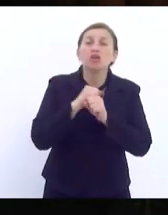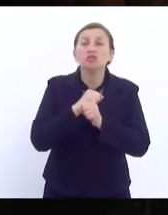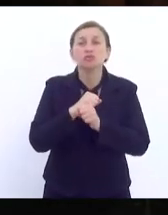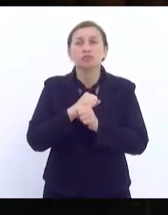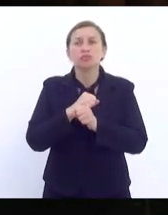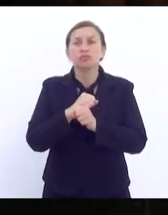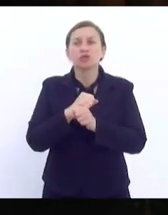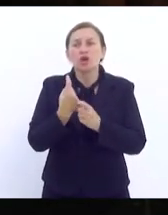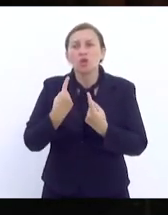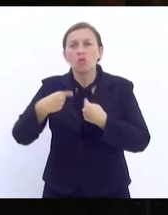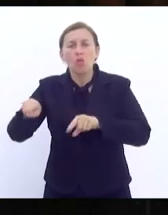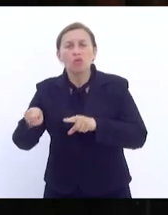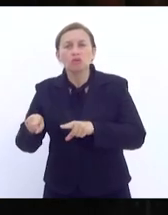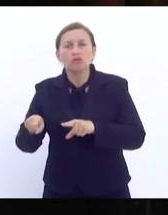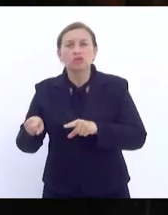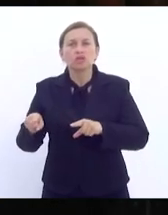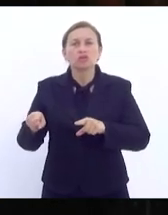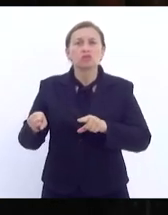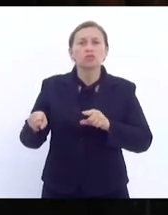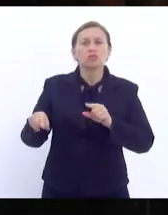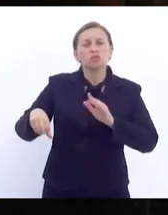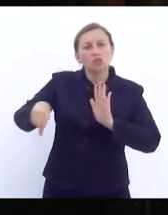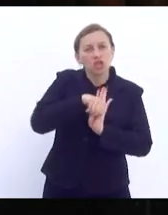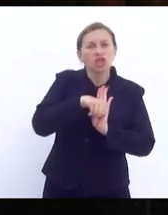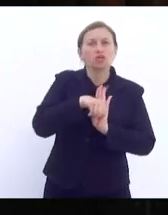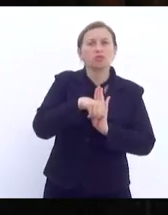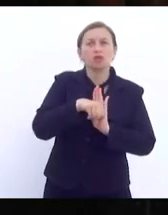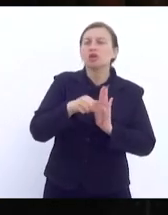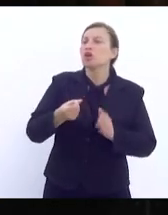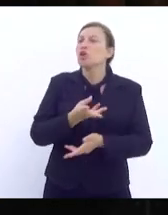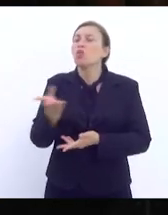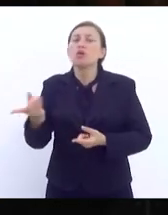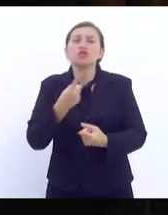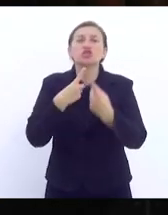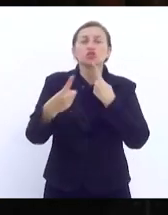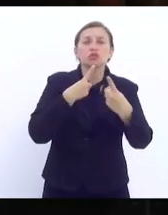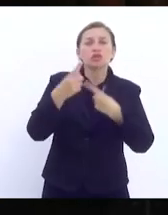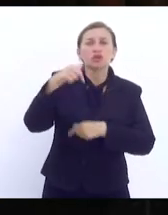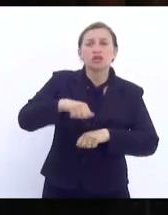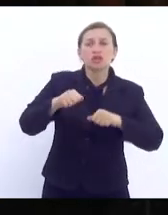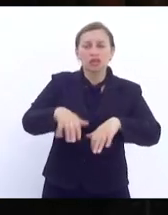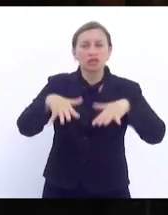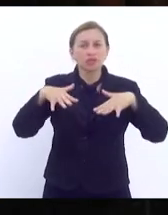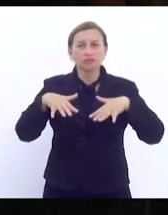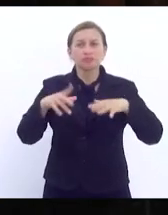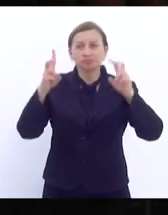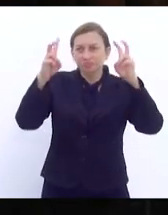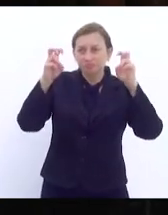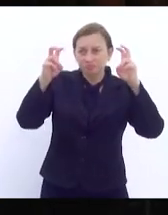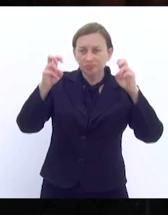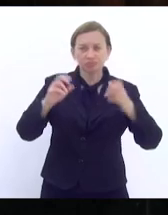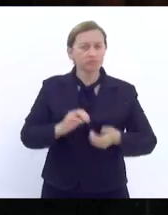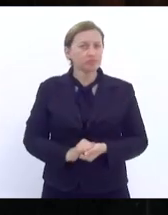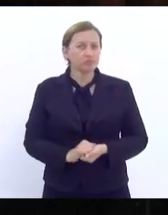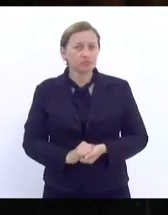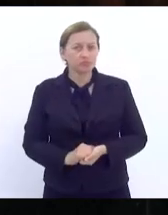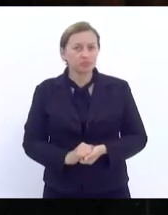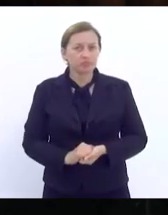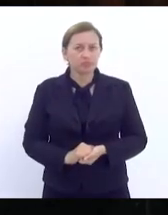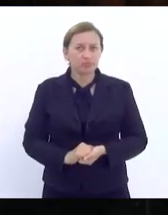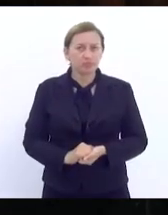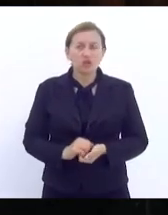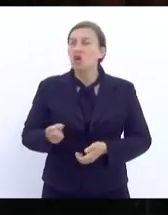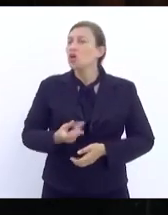combatendo essa Chaga enquanto as discussões aqui na Assembleia nós temos a respeito desse tema de ultimamente